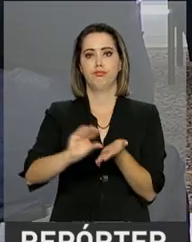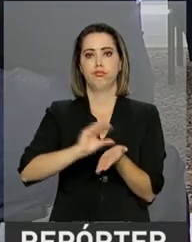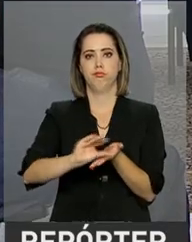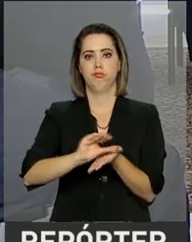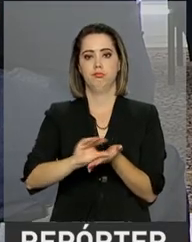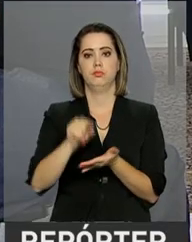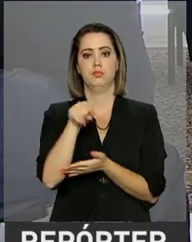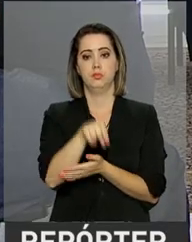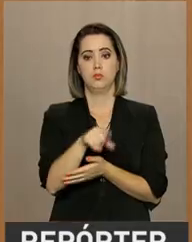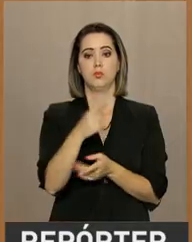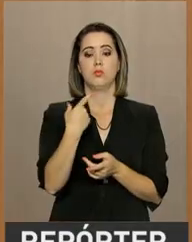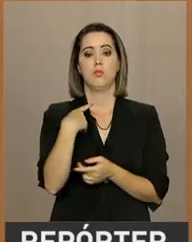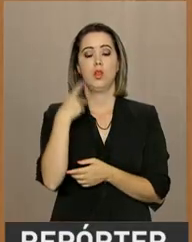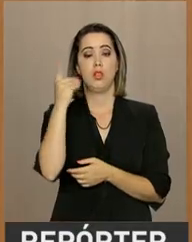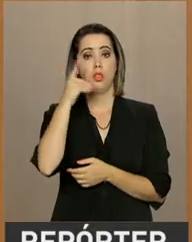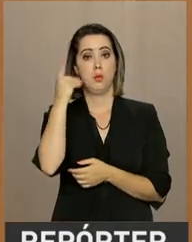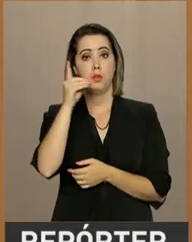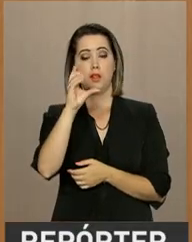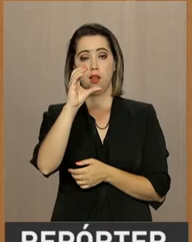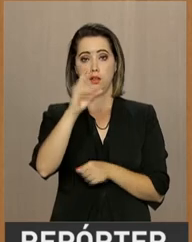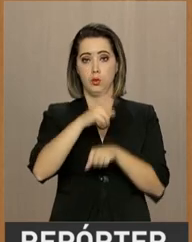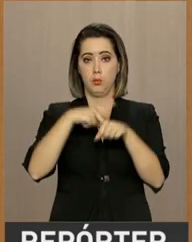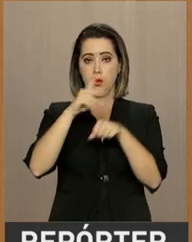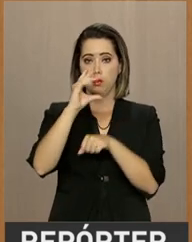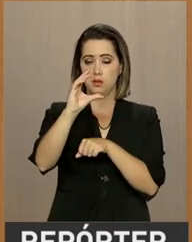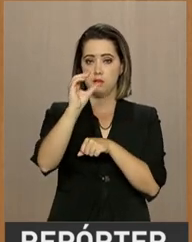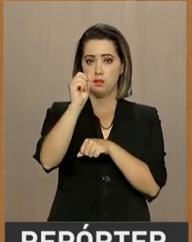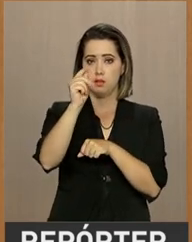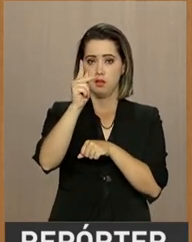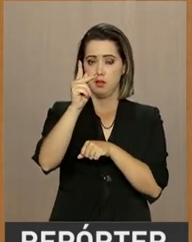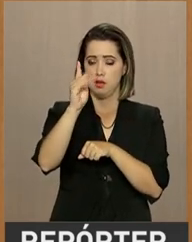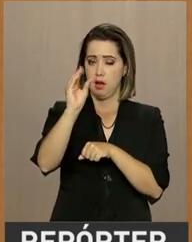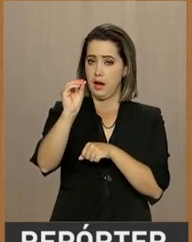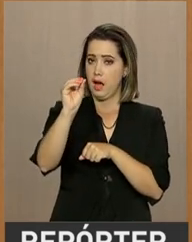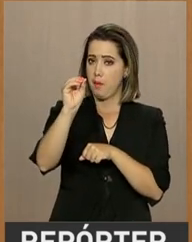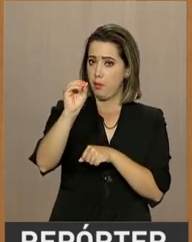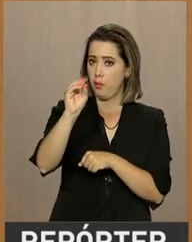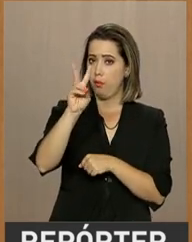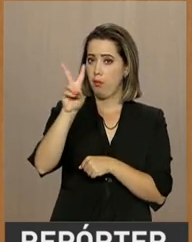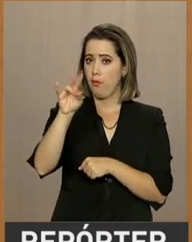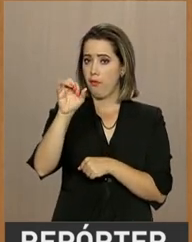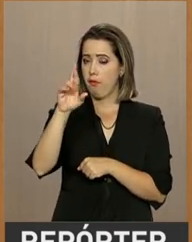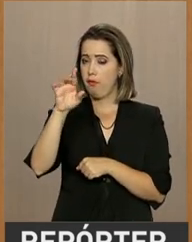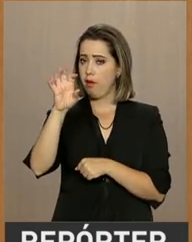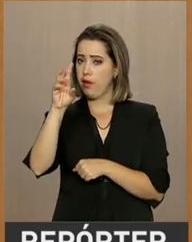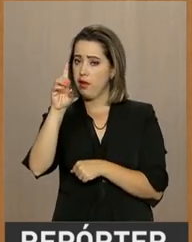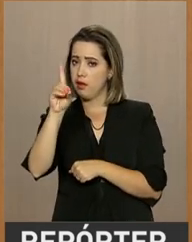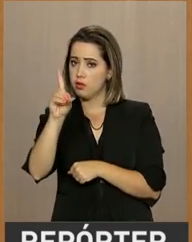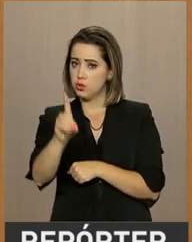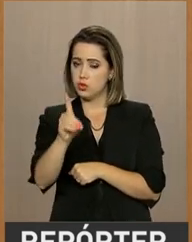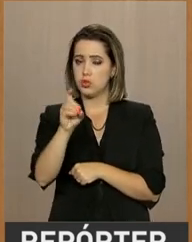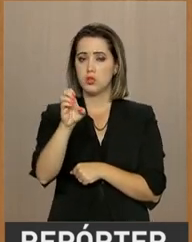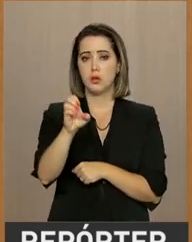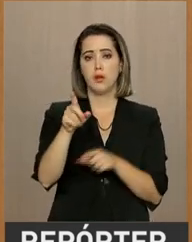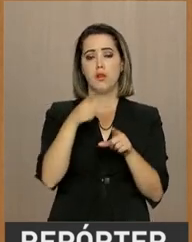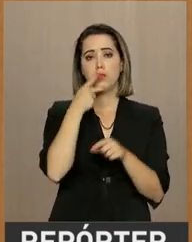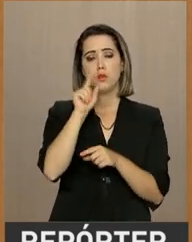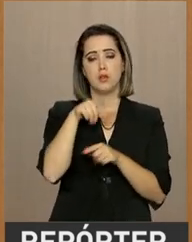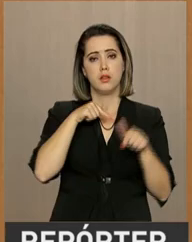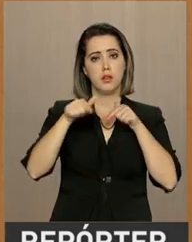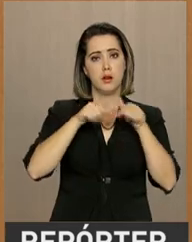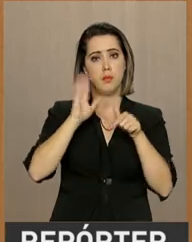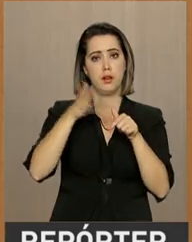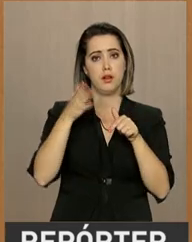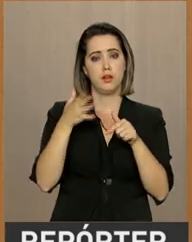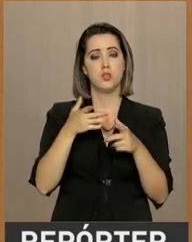parlamentar de Cabo Verde, Dáia Delgado, afirmou que a rede trabalha para ajudar na implementação da Agenda 2030